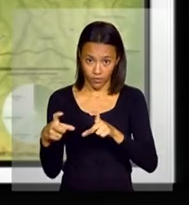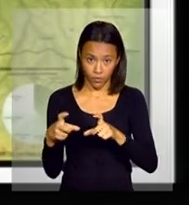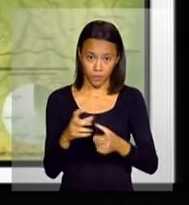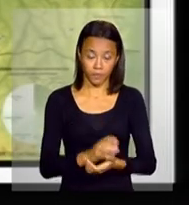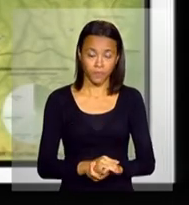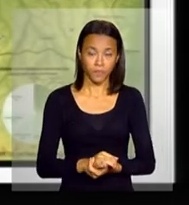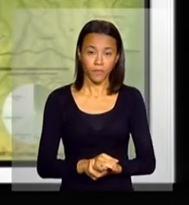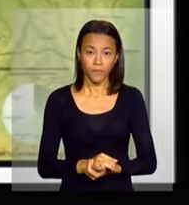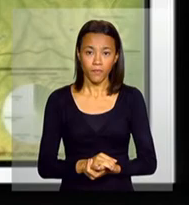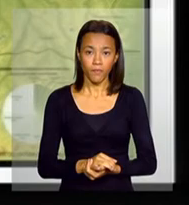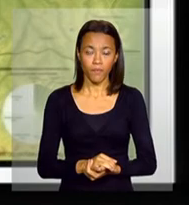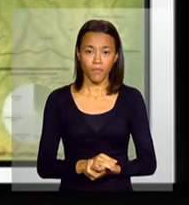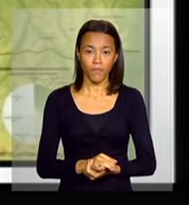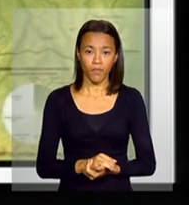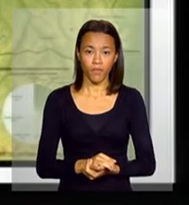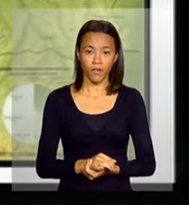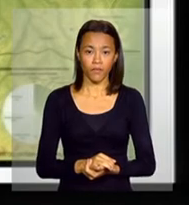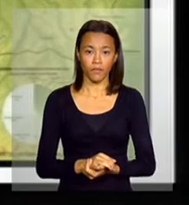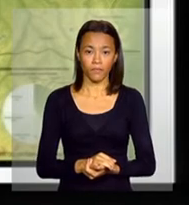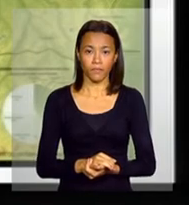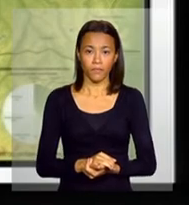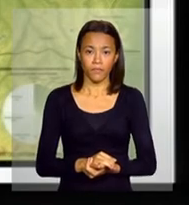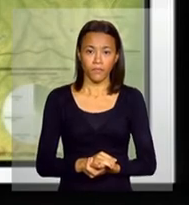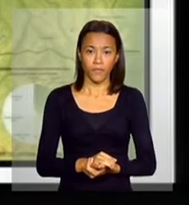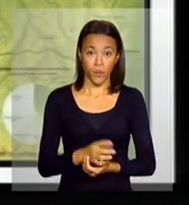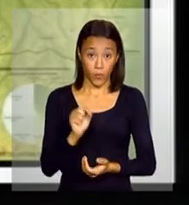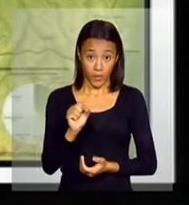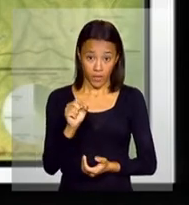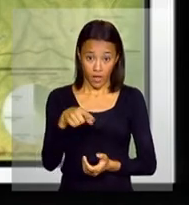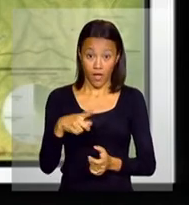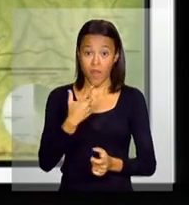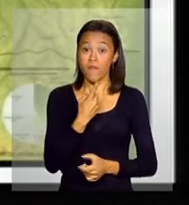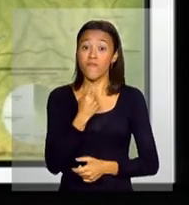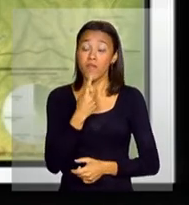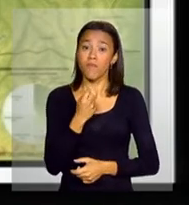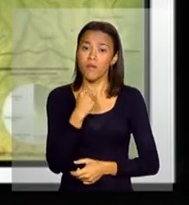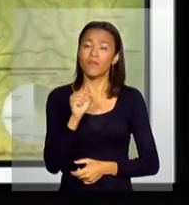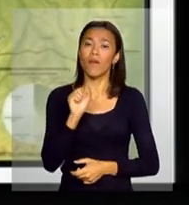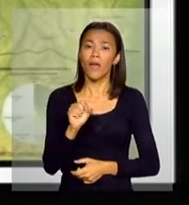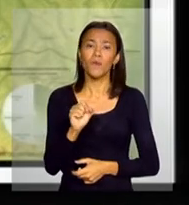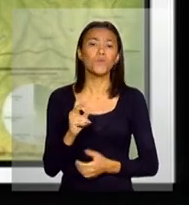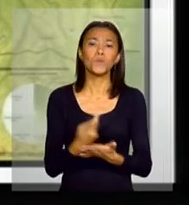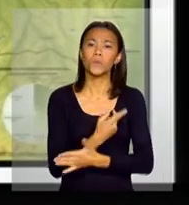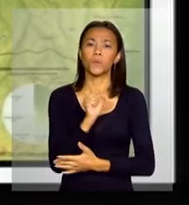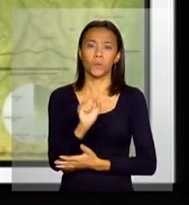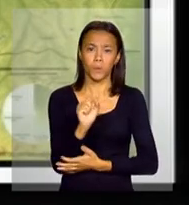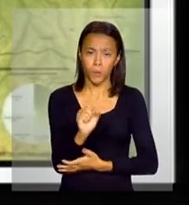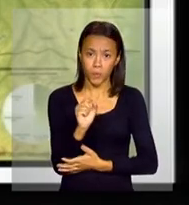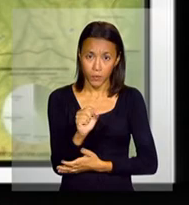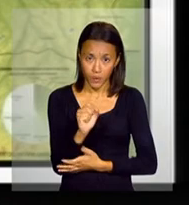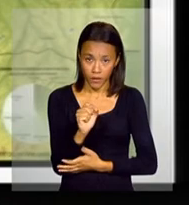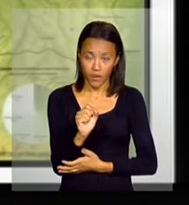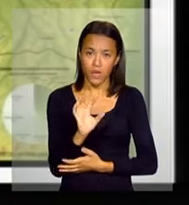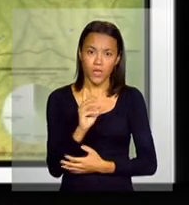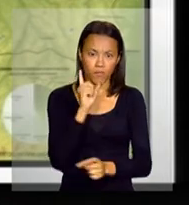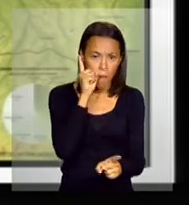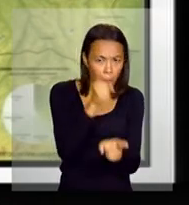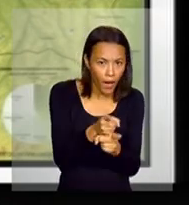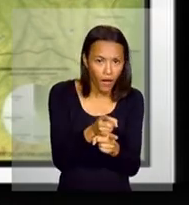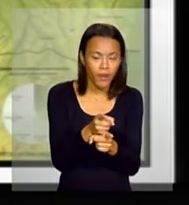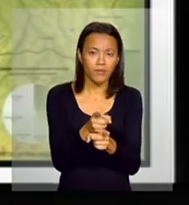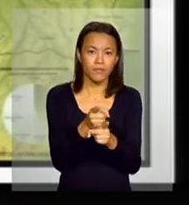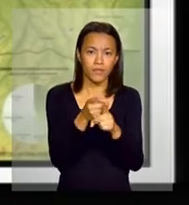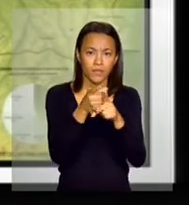DT, do PRODES. O que está em vermelho são casos reincidentes encontrados